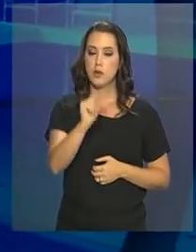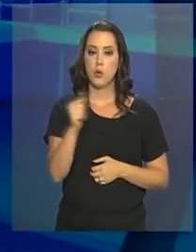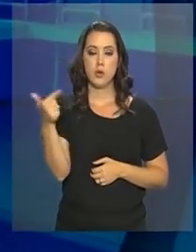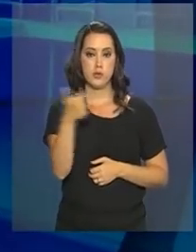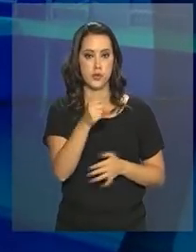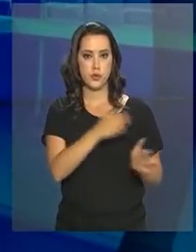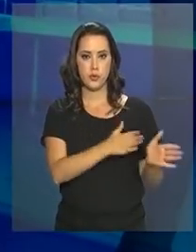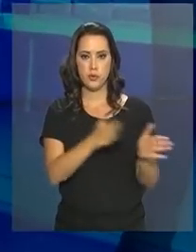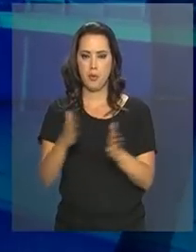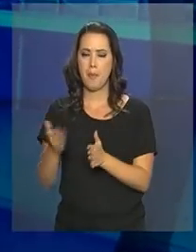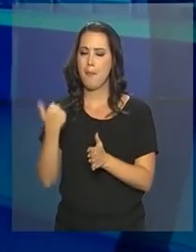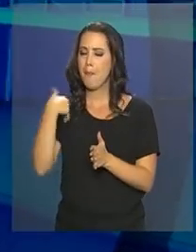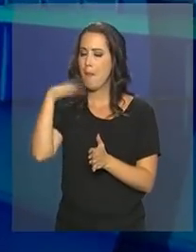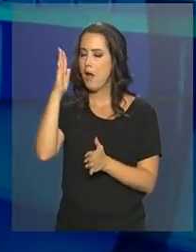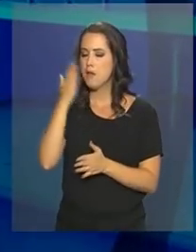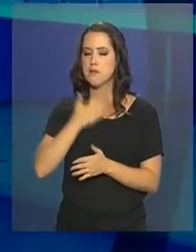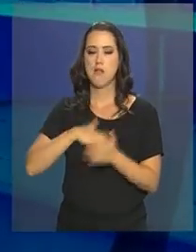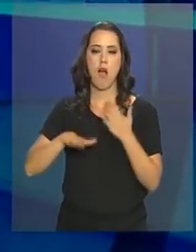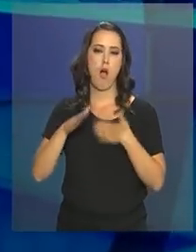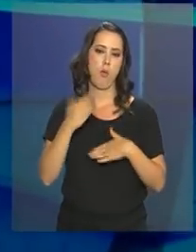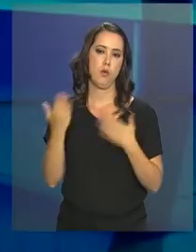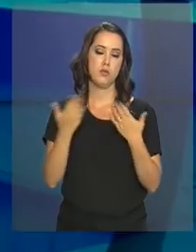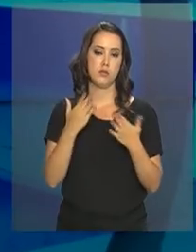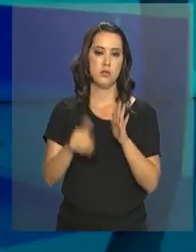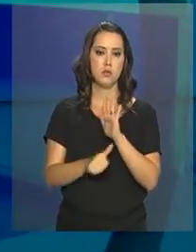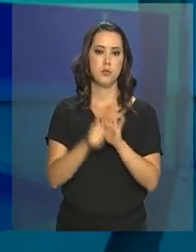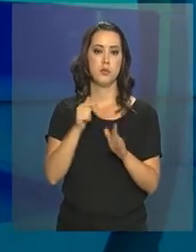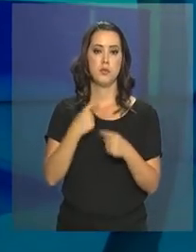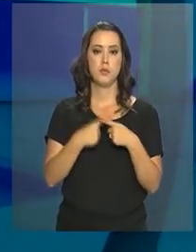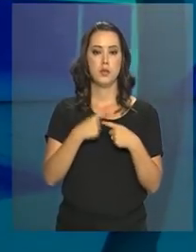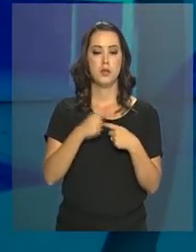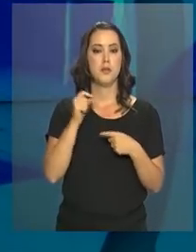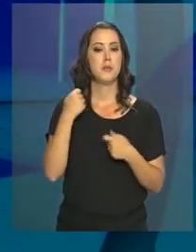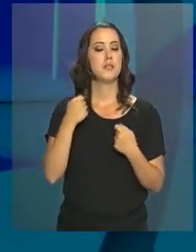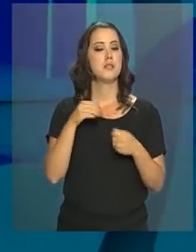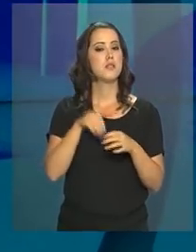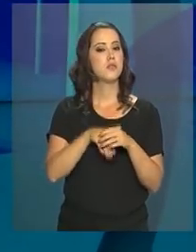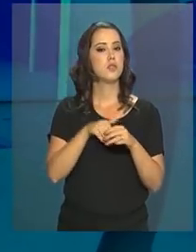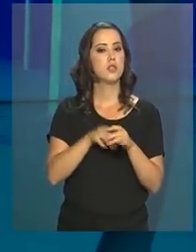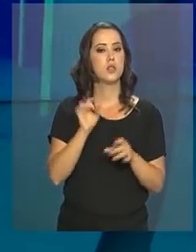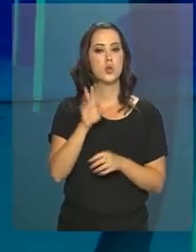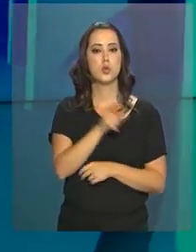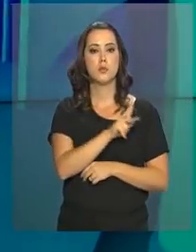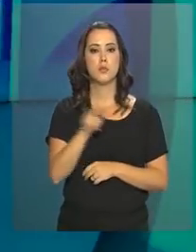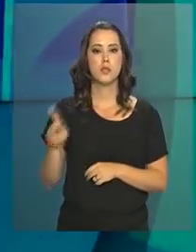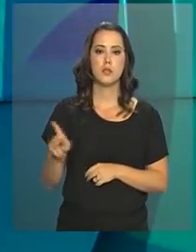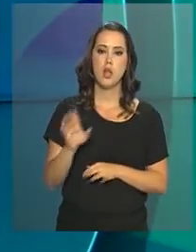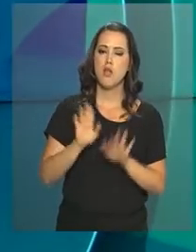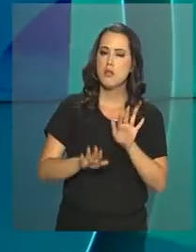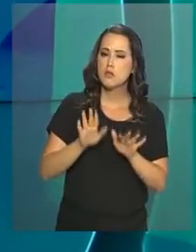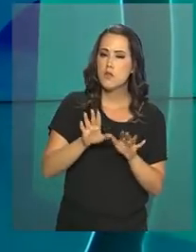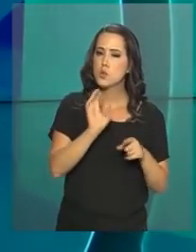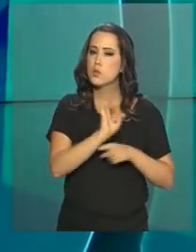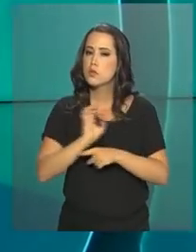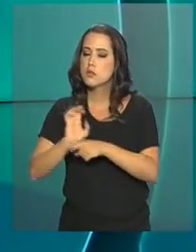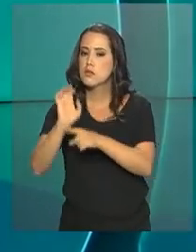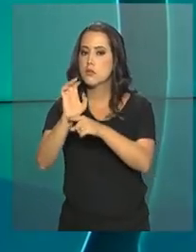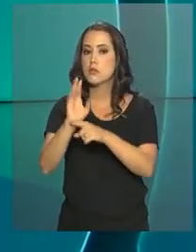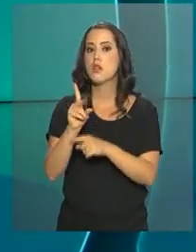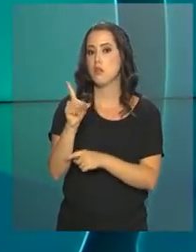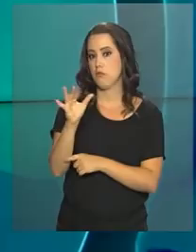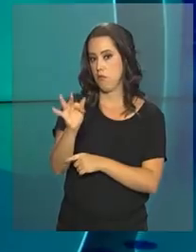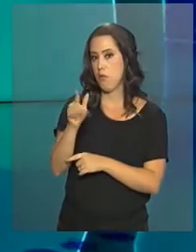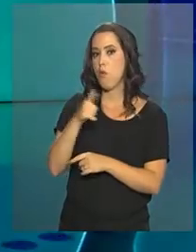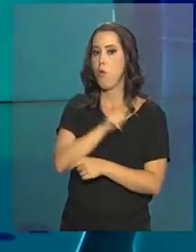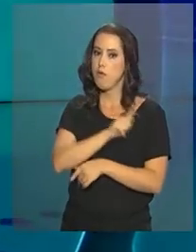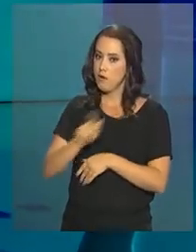turno deve ser ainda mais tranquilo que o primeiro, já que os eleitores vão precisar votar apenas para presidente e em alguns estados e no Distrito